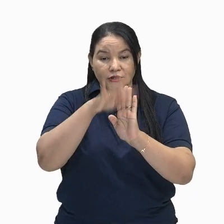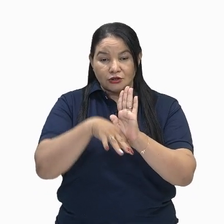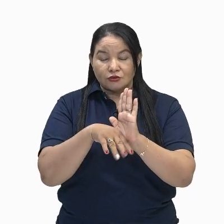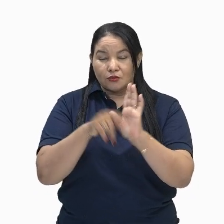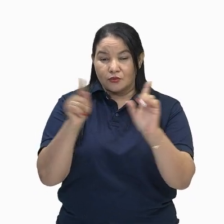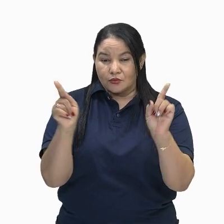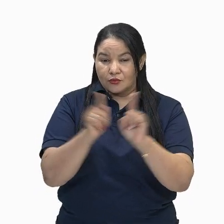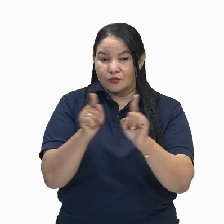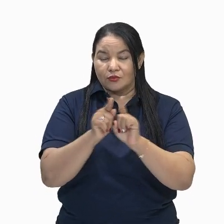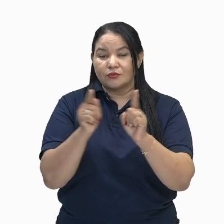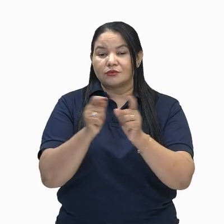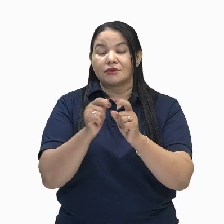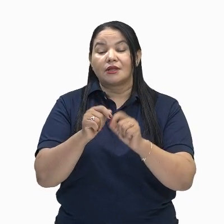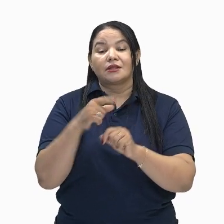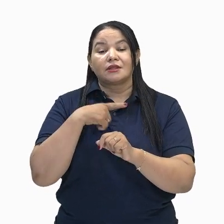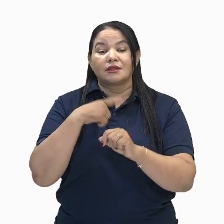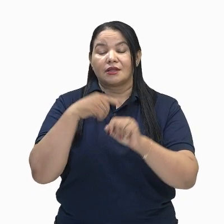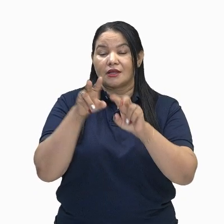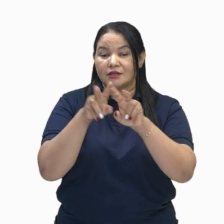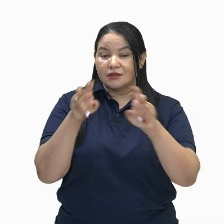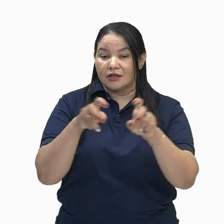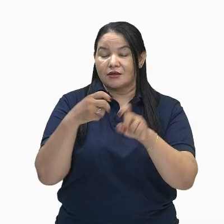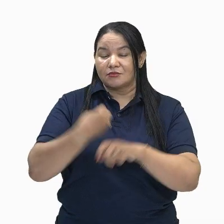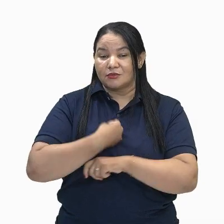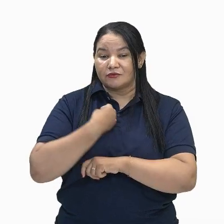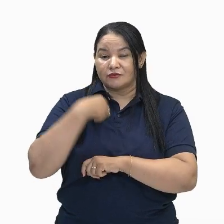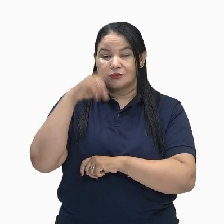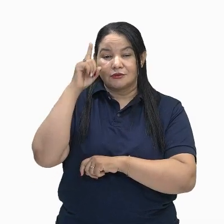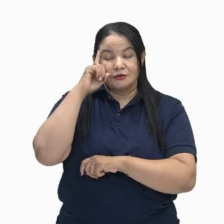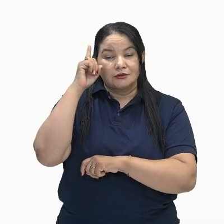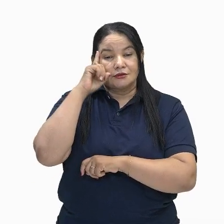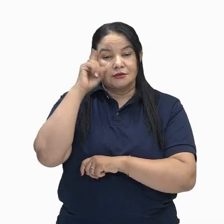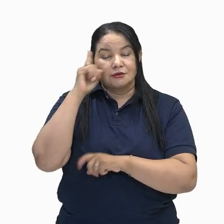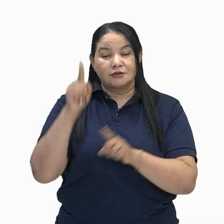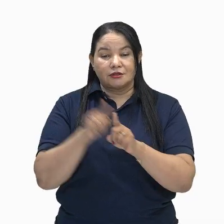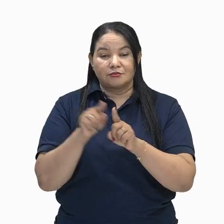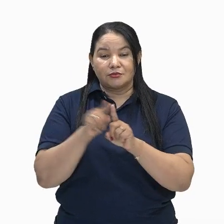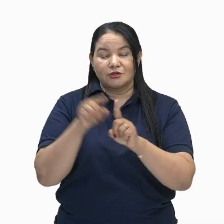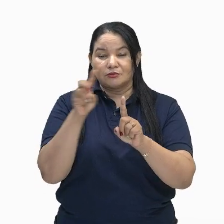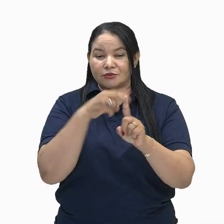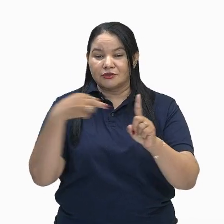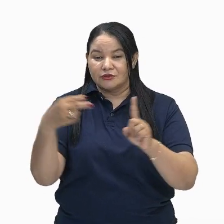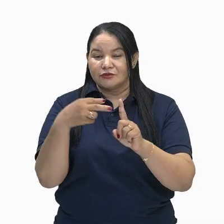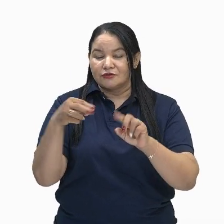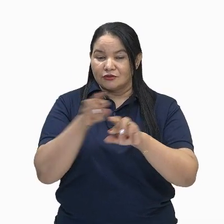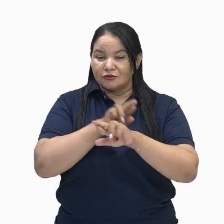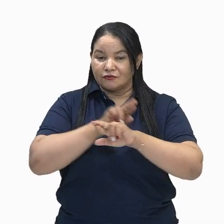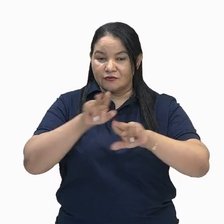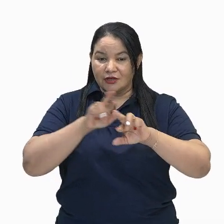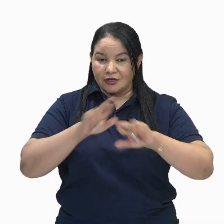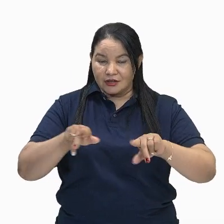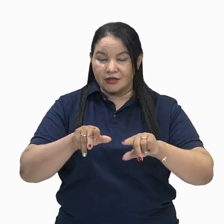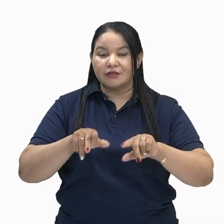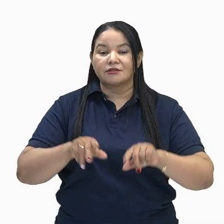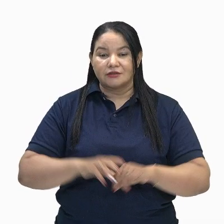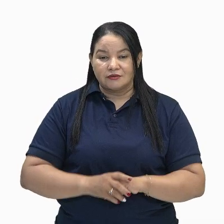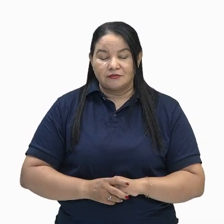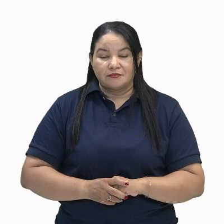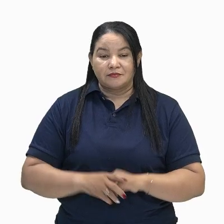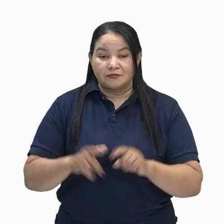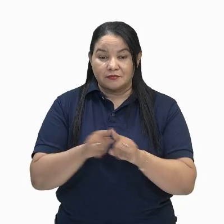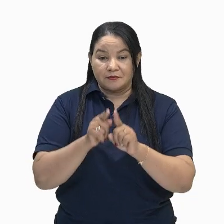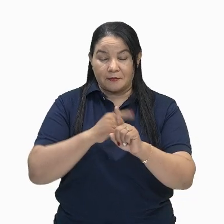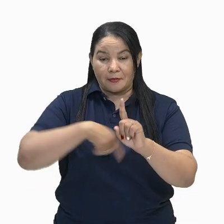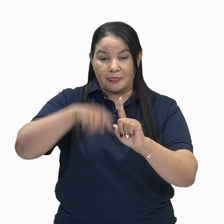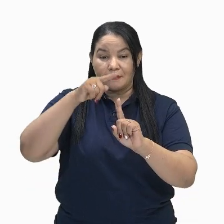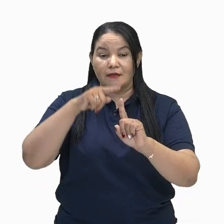curto que aborda temas do nosso cotidiano com um olhar diferenciado, né? Então, esses temas